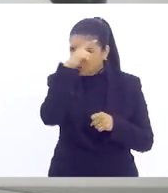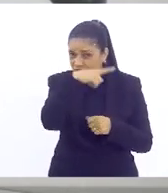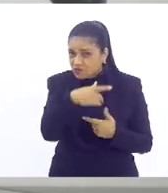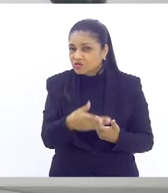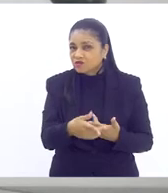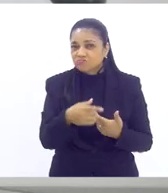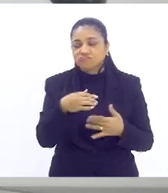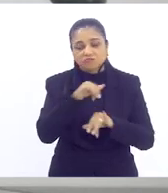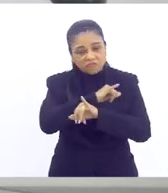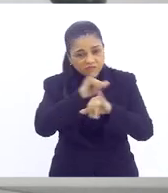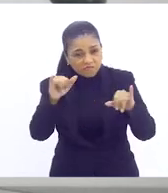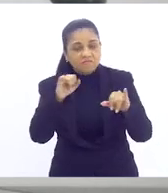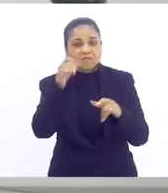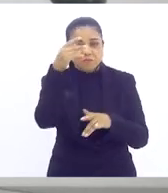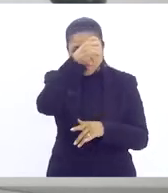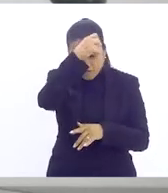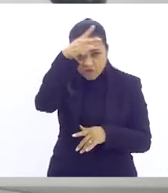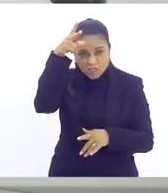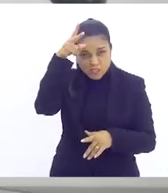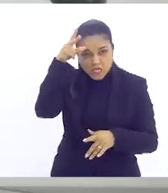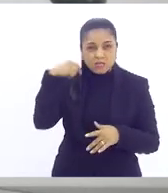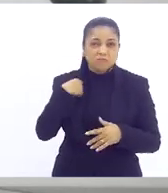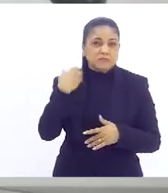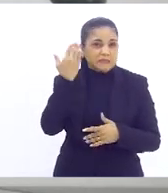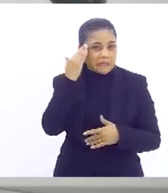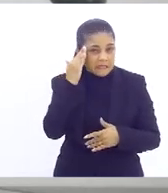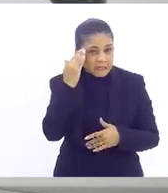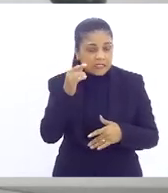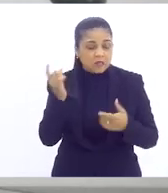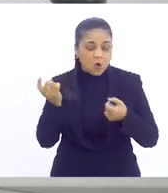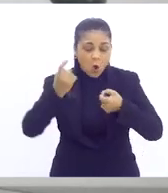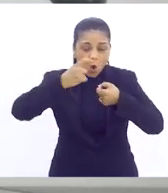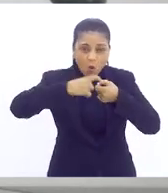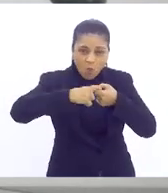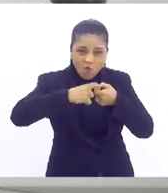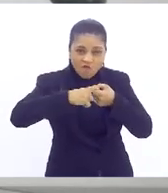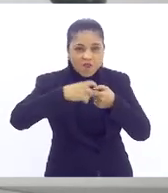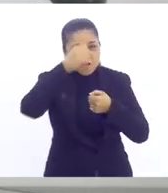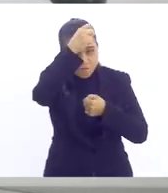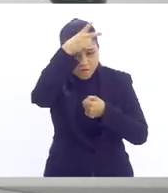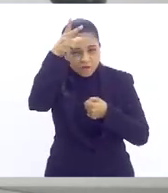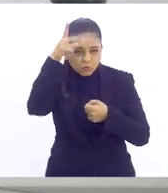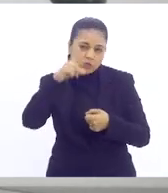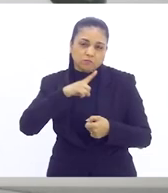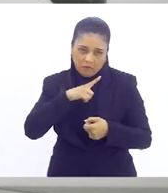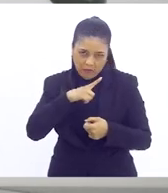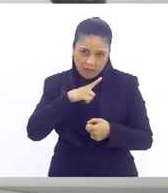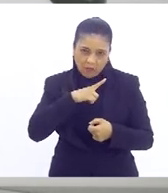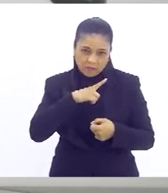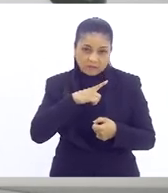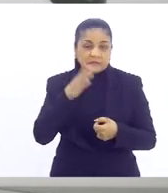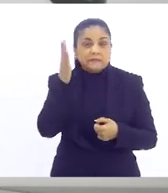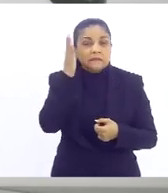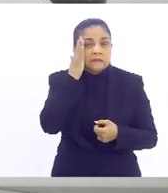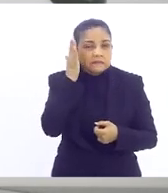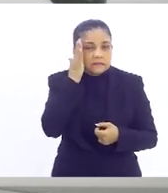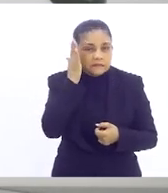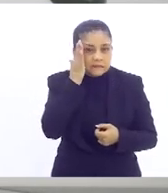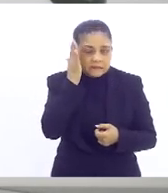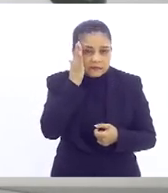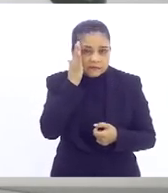isso para alguns prefeitos né que a gente tem alguns convênios com algumas prefeituras sabendo que